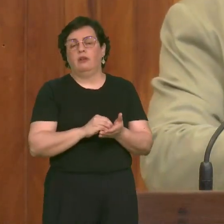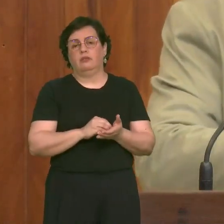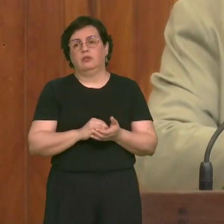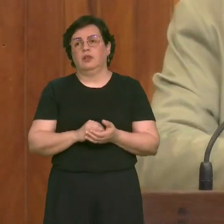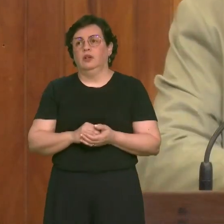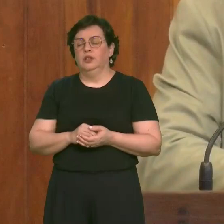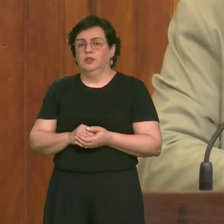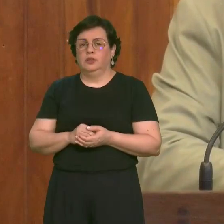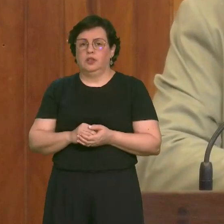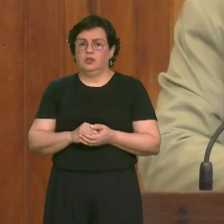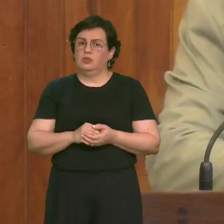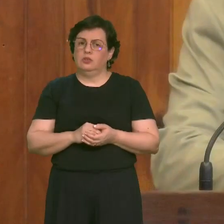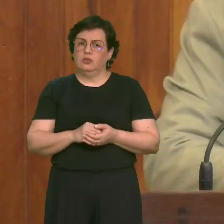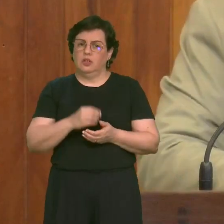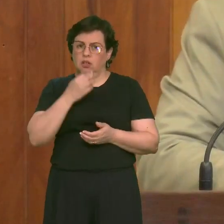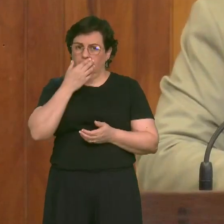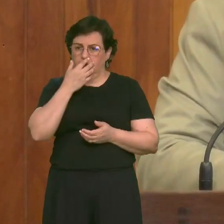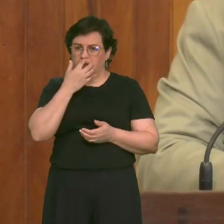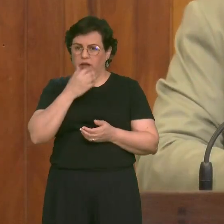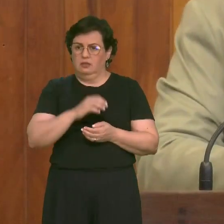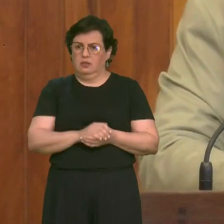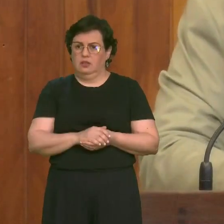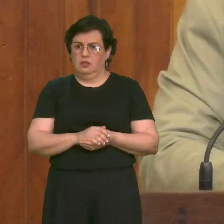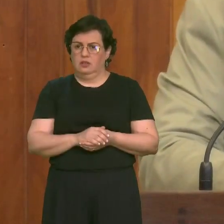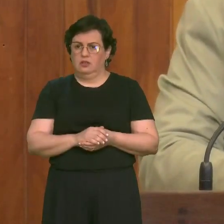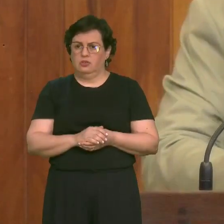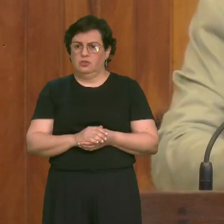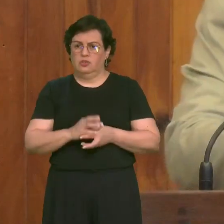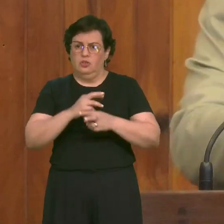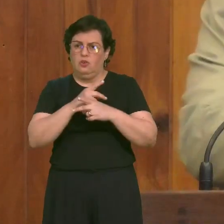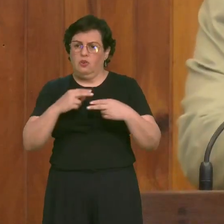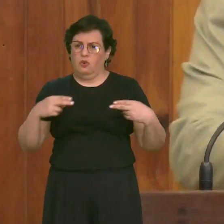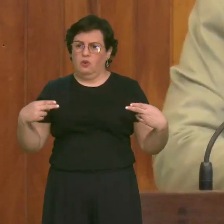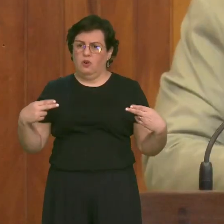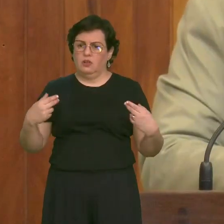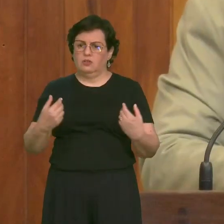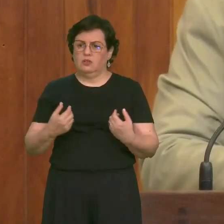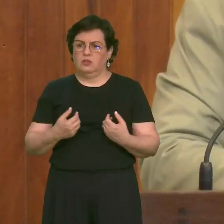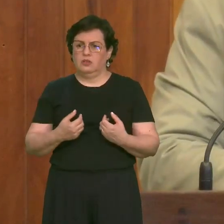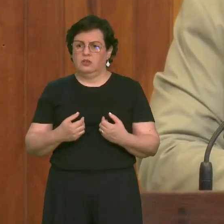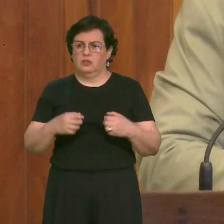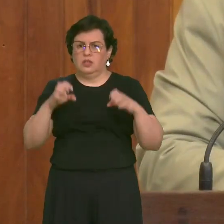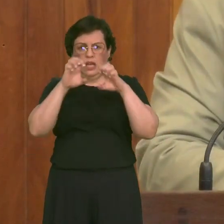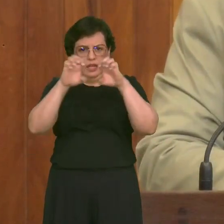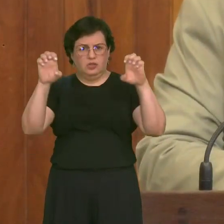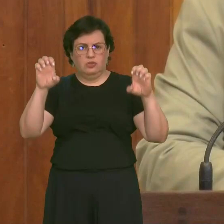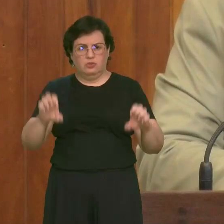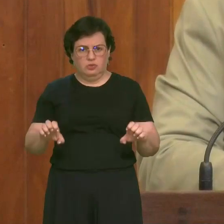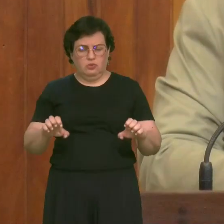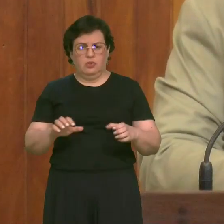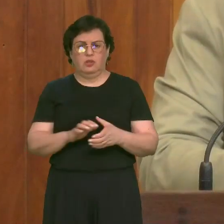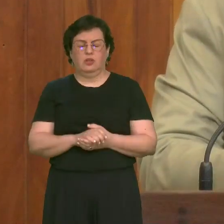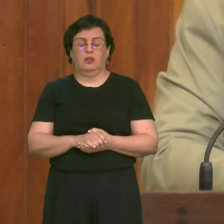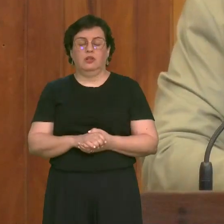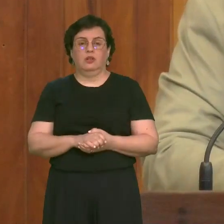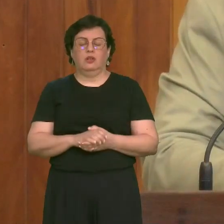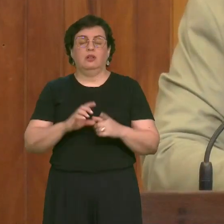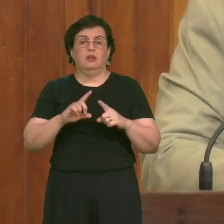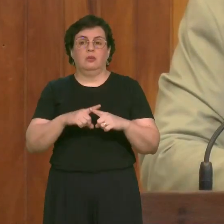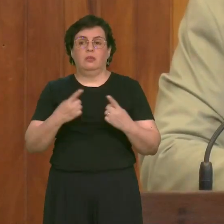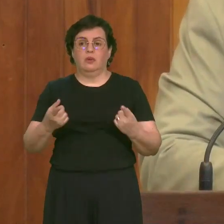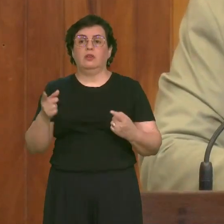né por outras questões não é por parte desses